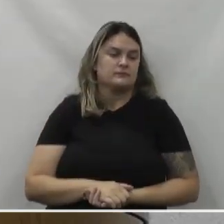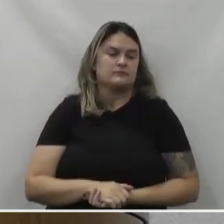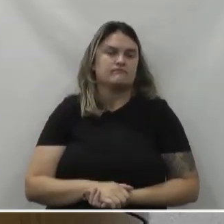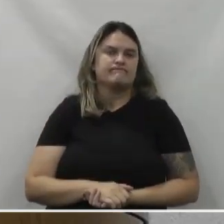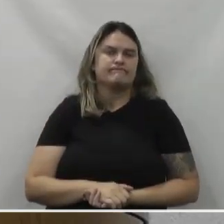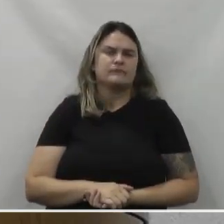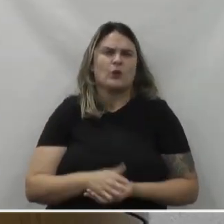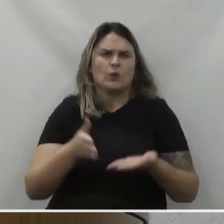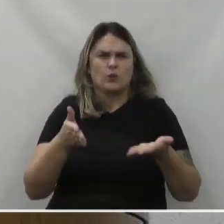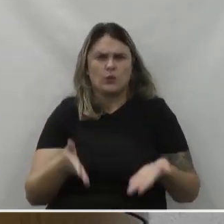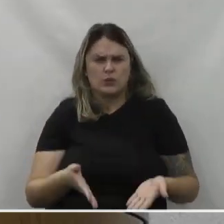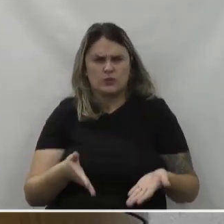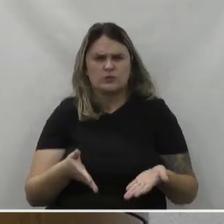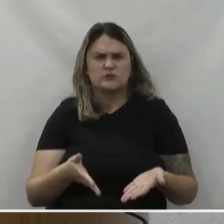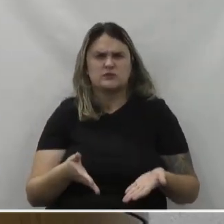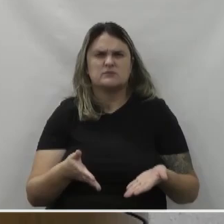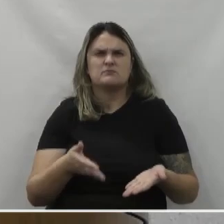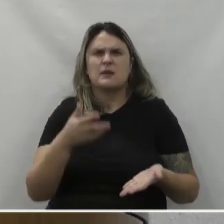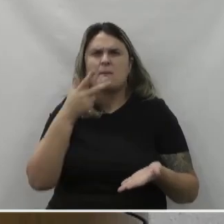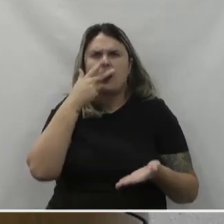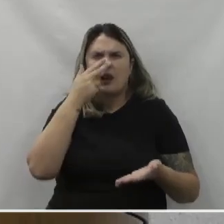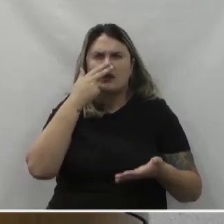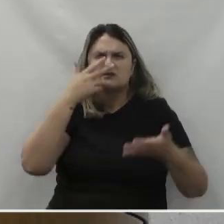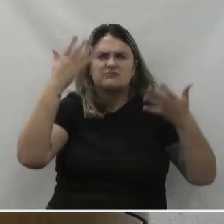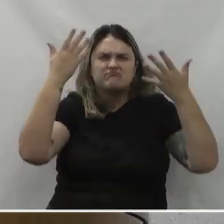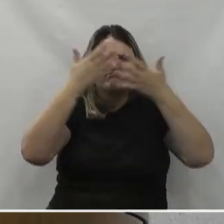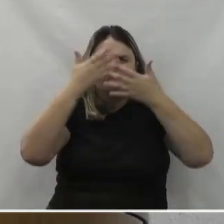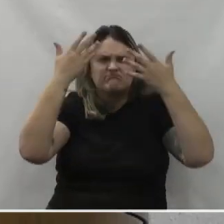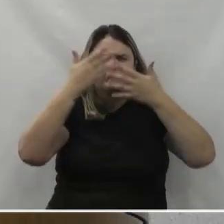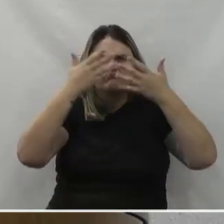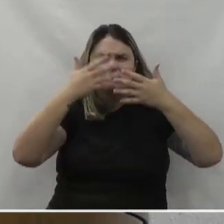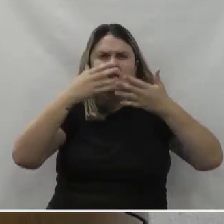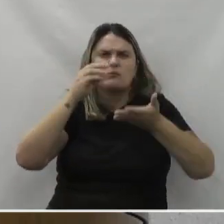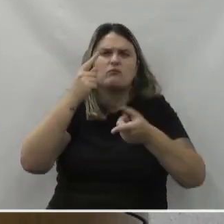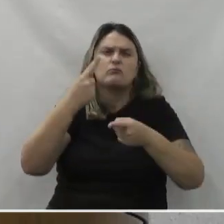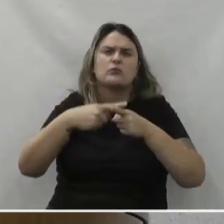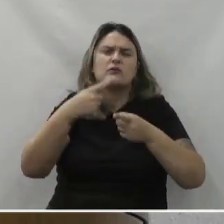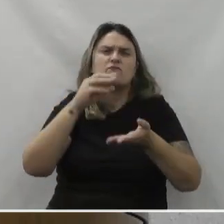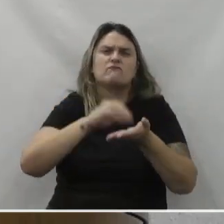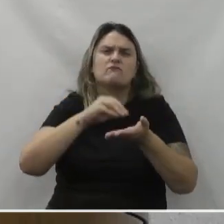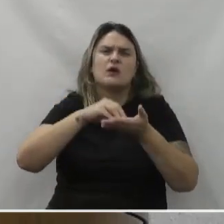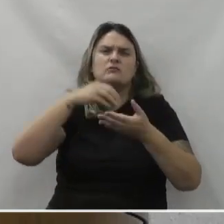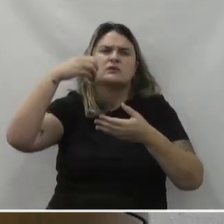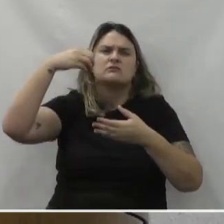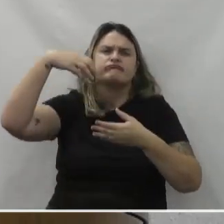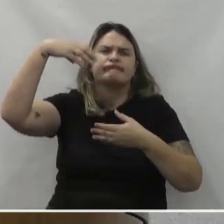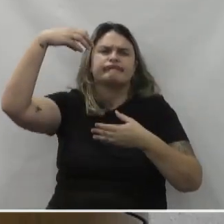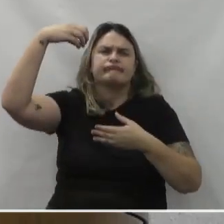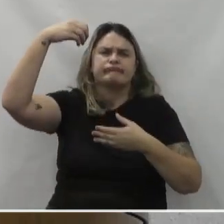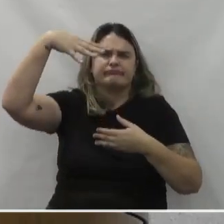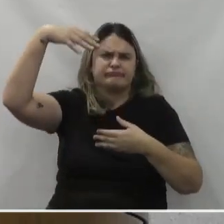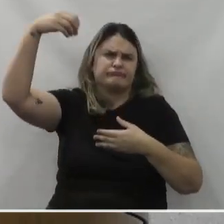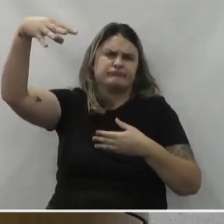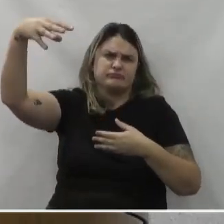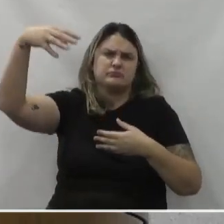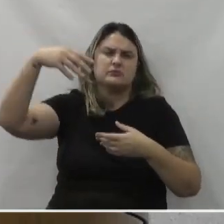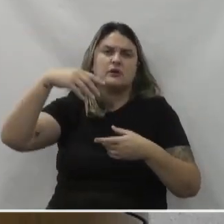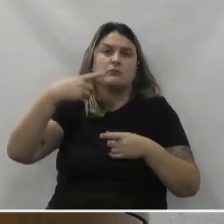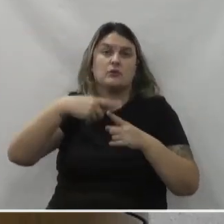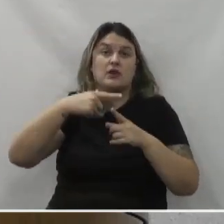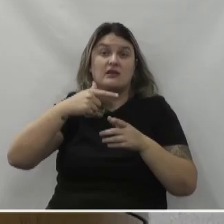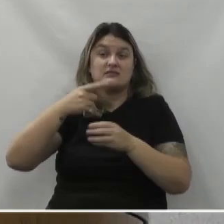Vivemos hoje em dia aqui numa penumbra na nossa cidade, tendo em vista que a gente vê a nossa cidade vizinha com uma iluminação toda em